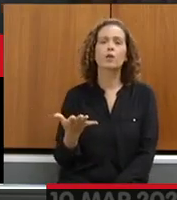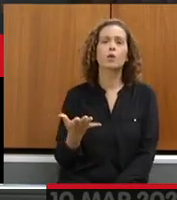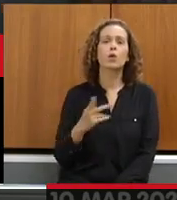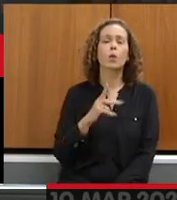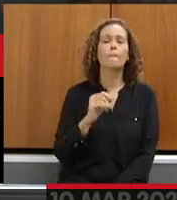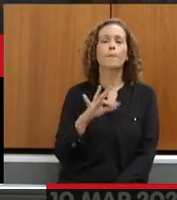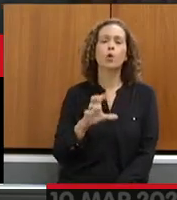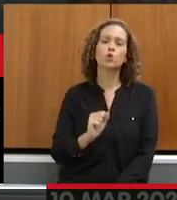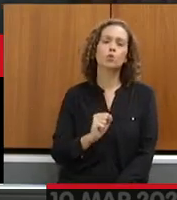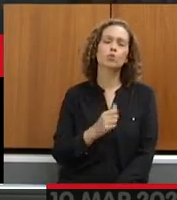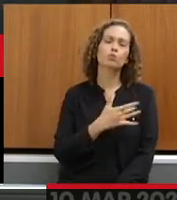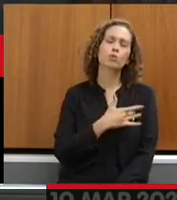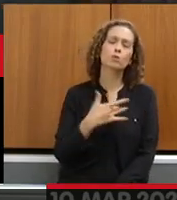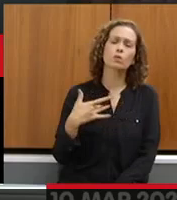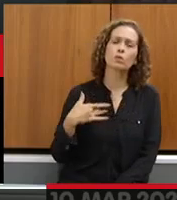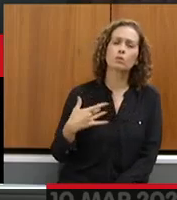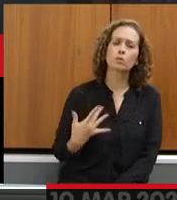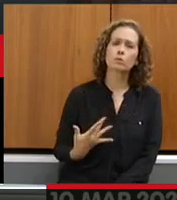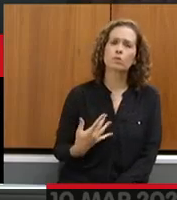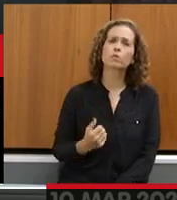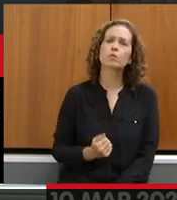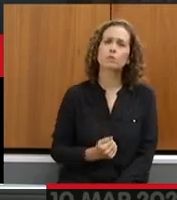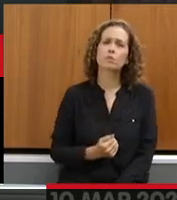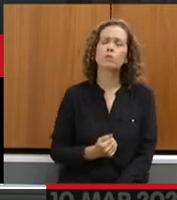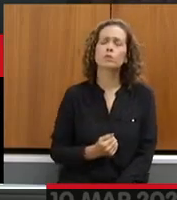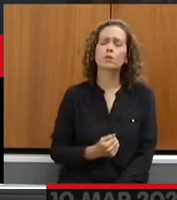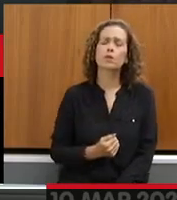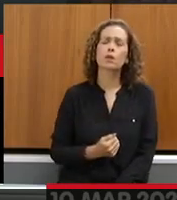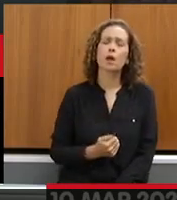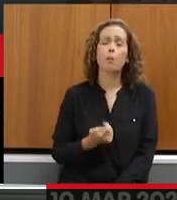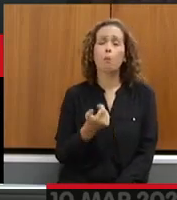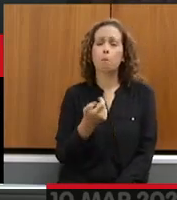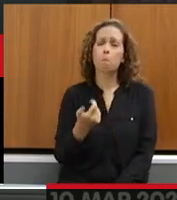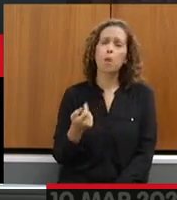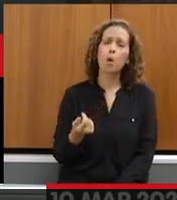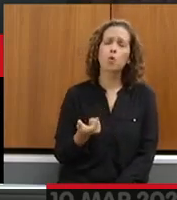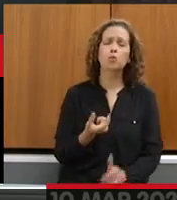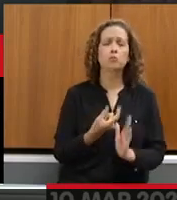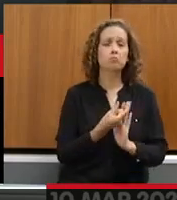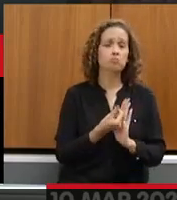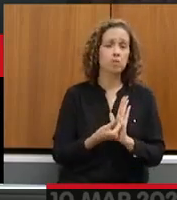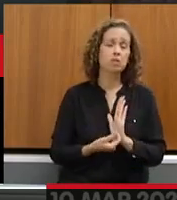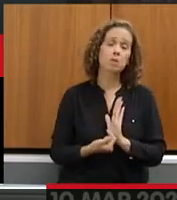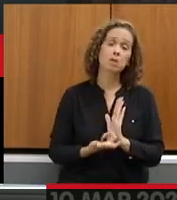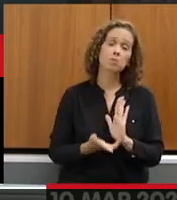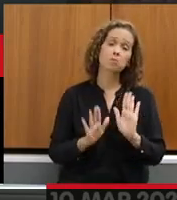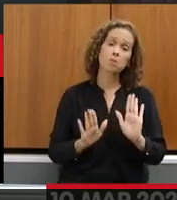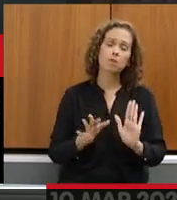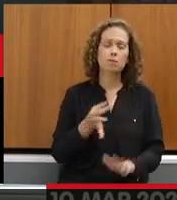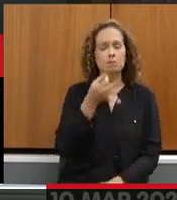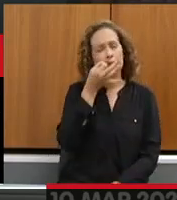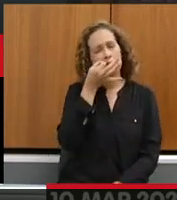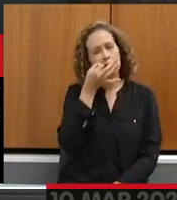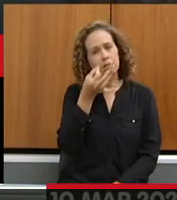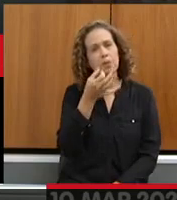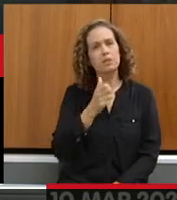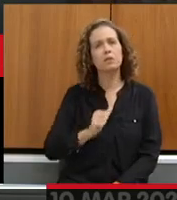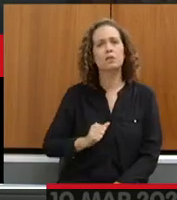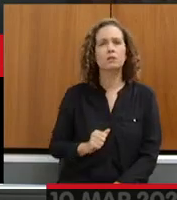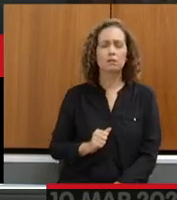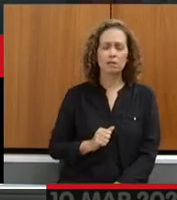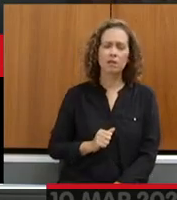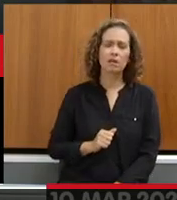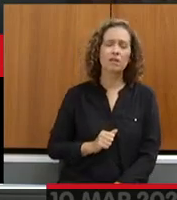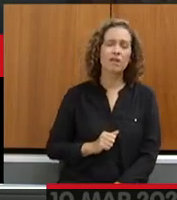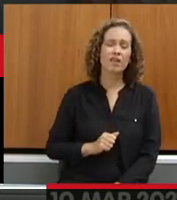Graças acabando e ainda sou de poucos e curso e a espera atenção especial mas está em vir a ser para ter o